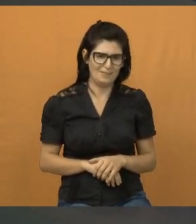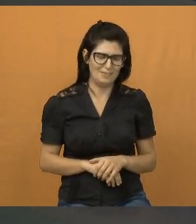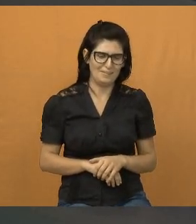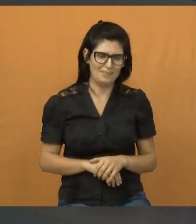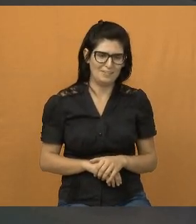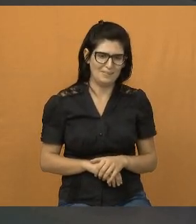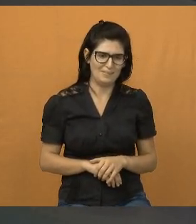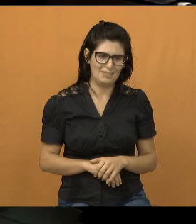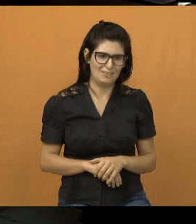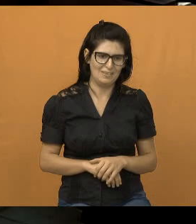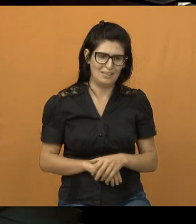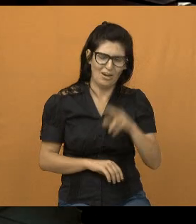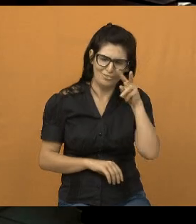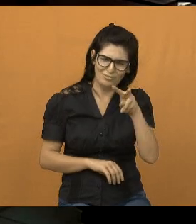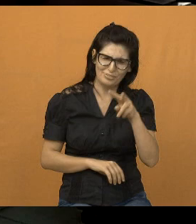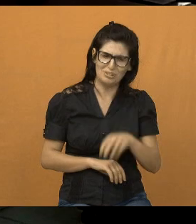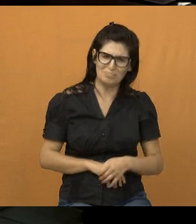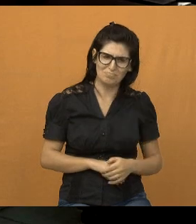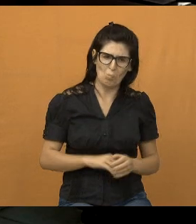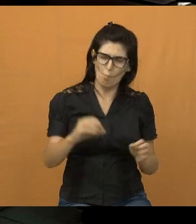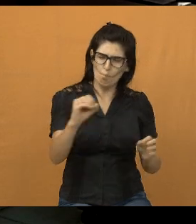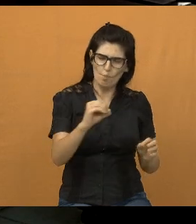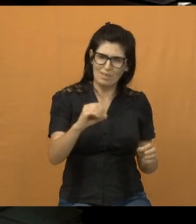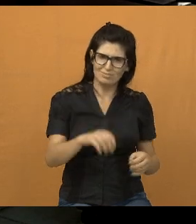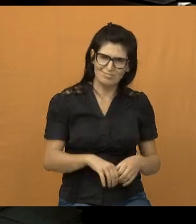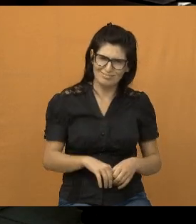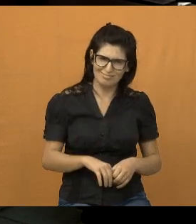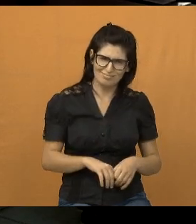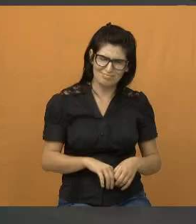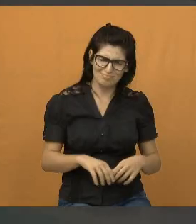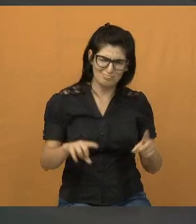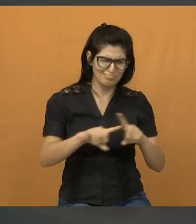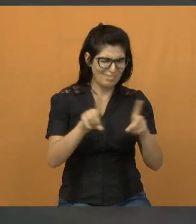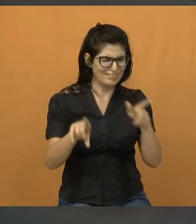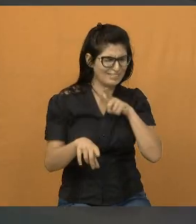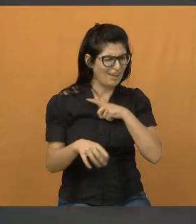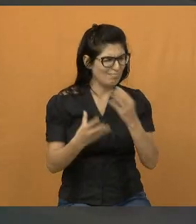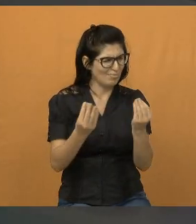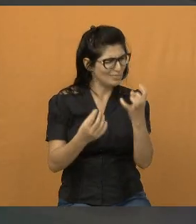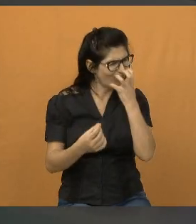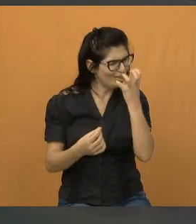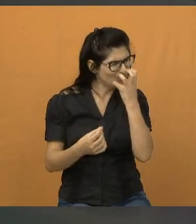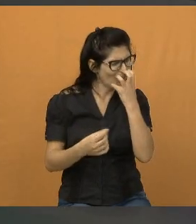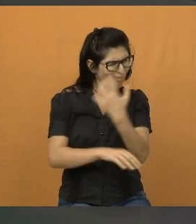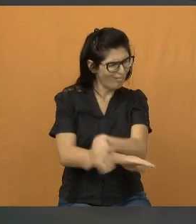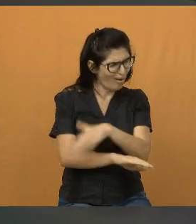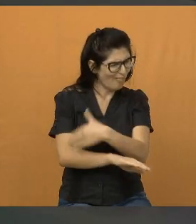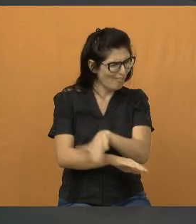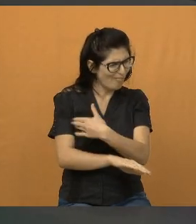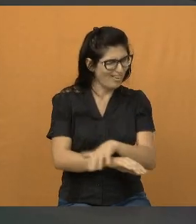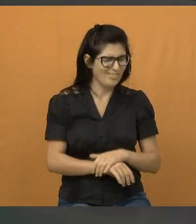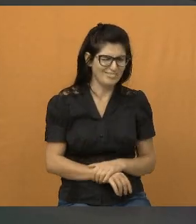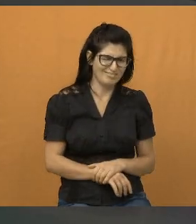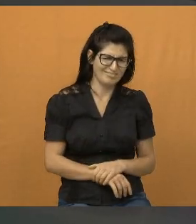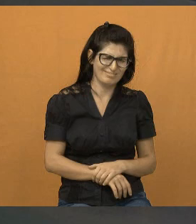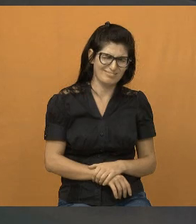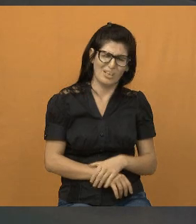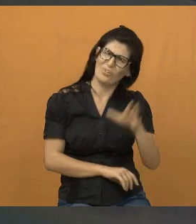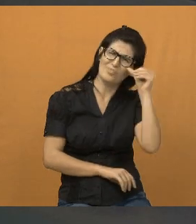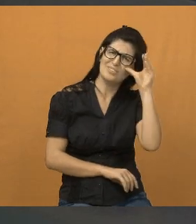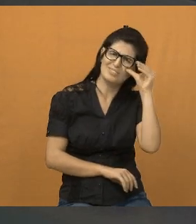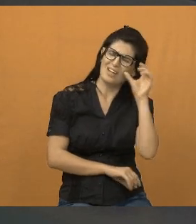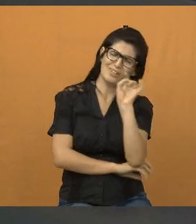né? E o que a gente vê, infelizmente, muitos cachorros ainda soltos na rua, né? Então, eu queria tirar essa